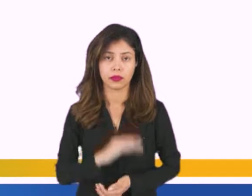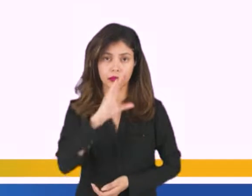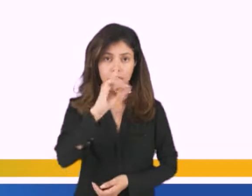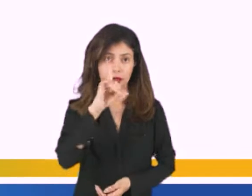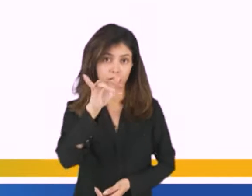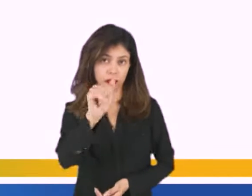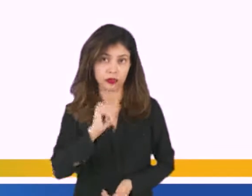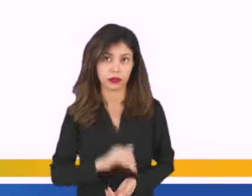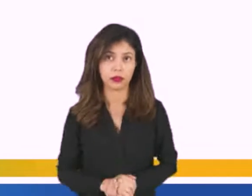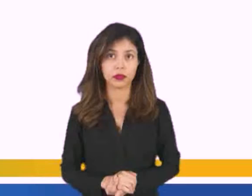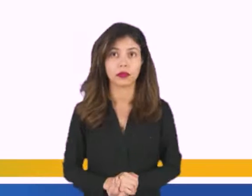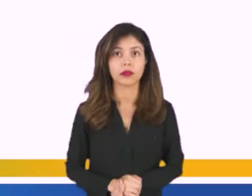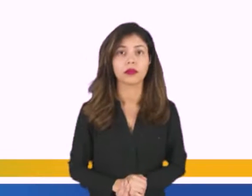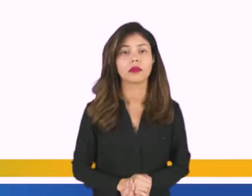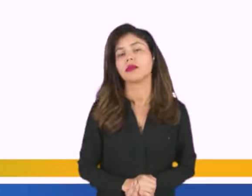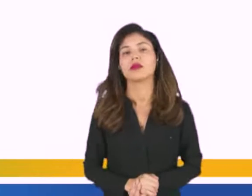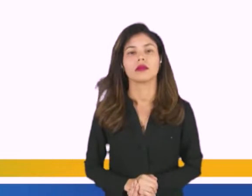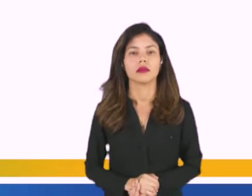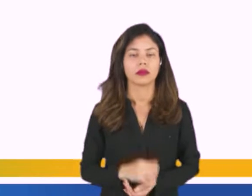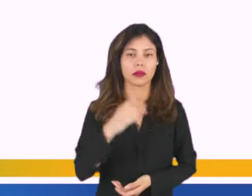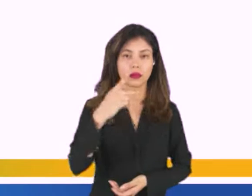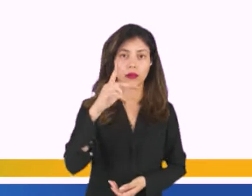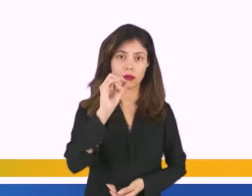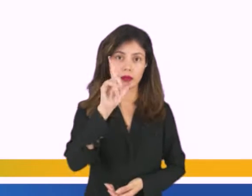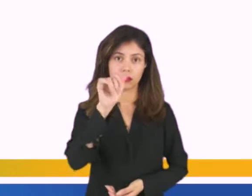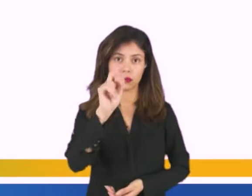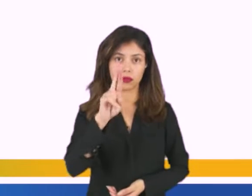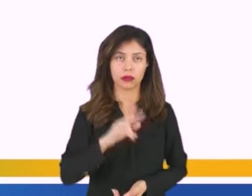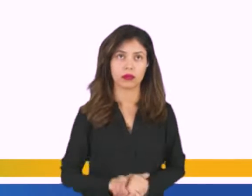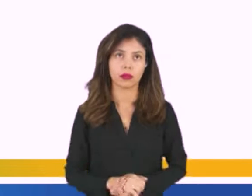cadeia orgânica polar,